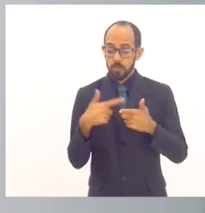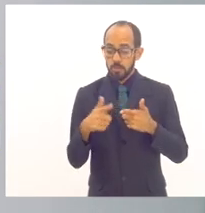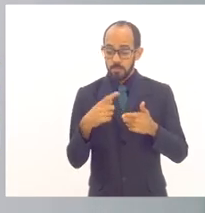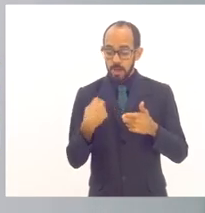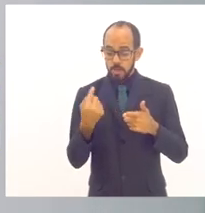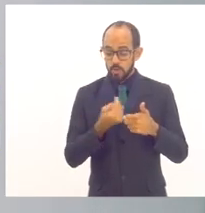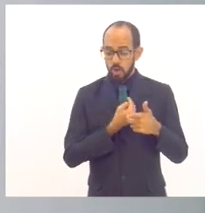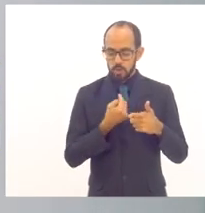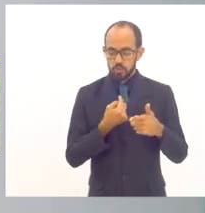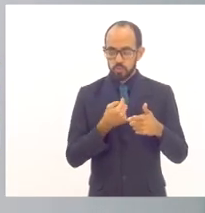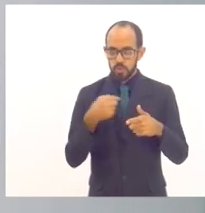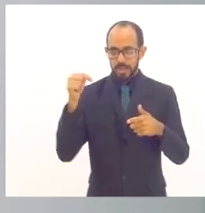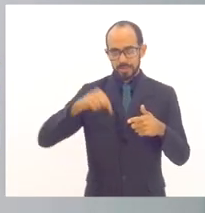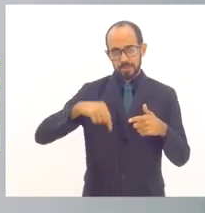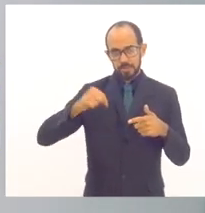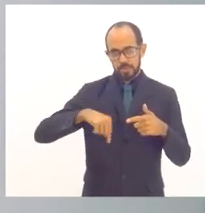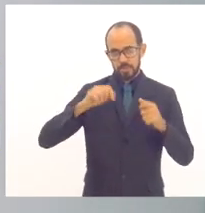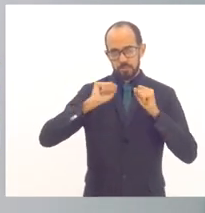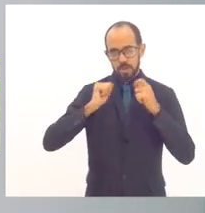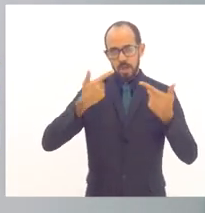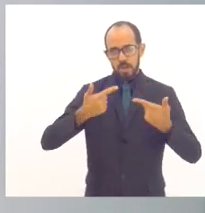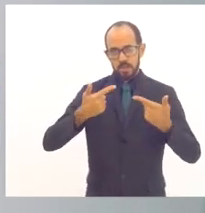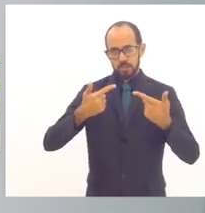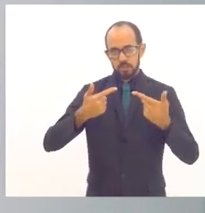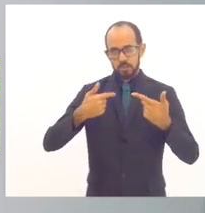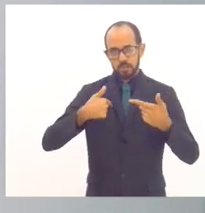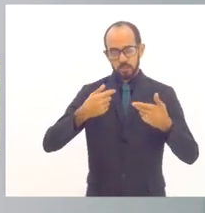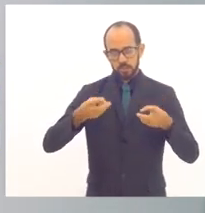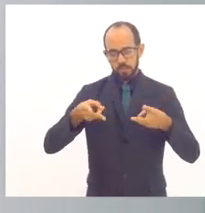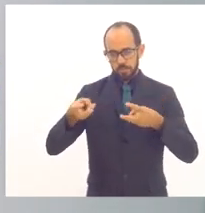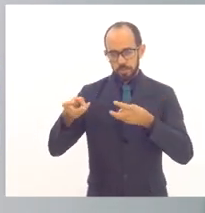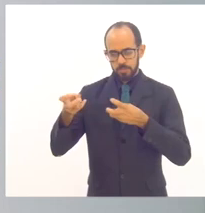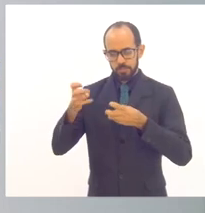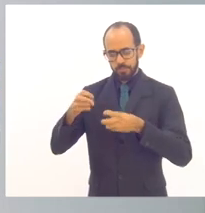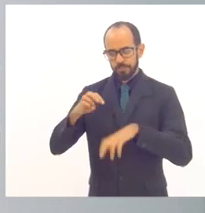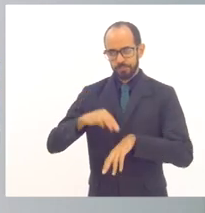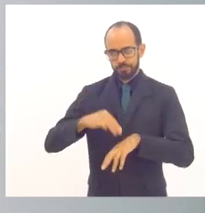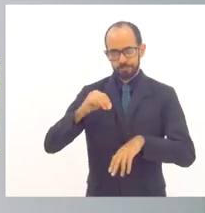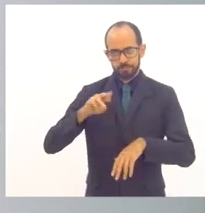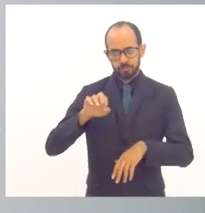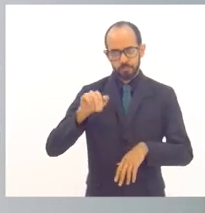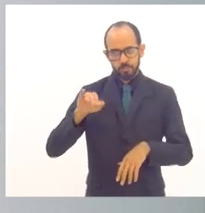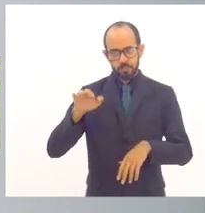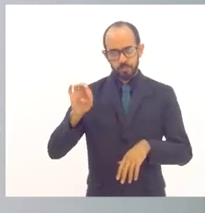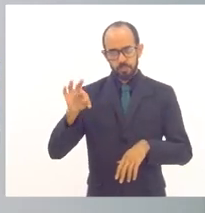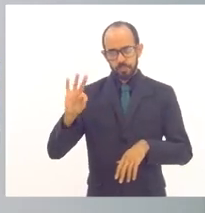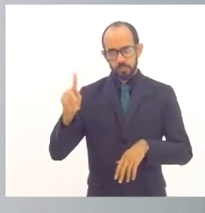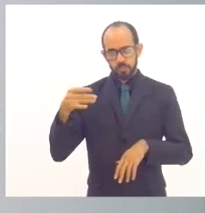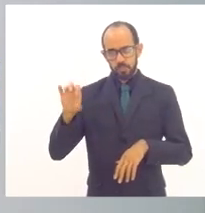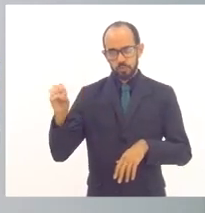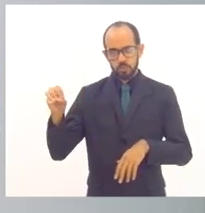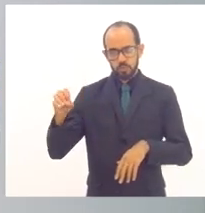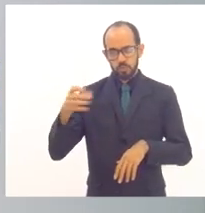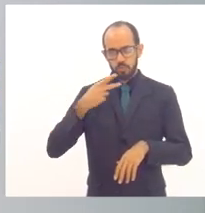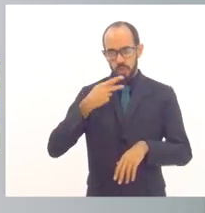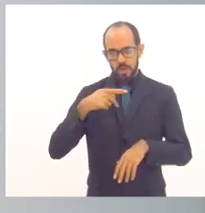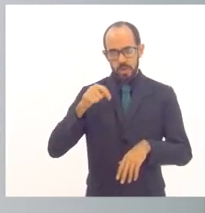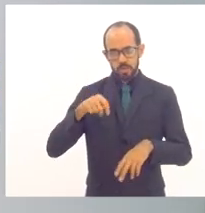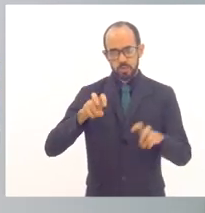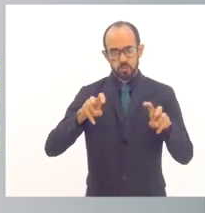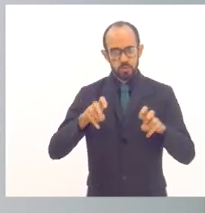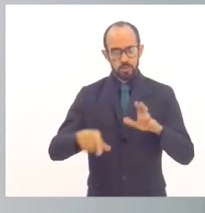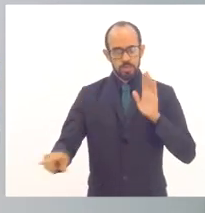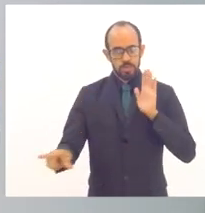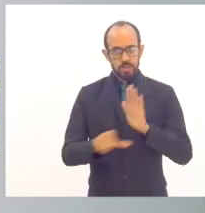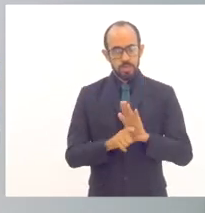princípio, diretamente para cá. Eu estou ouvindo o mestre Robertinho falando sobre essa lei.